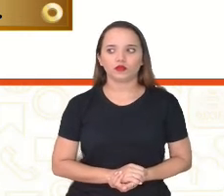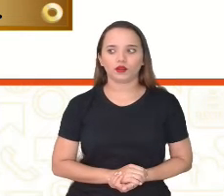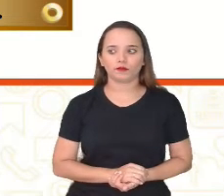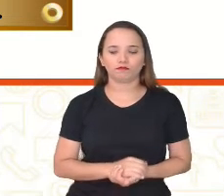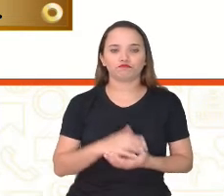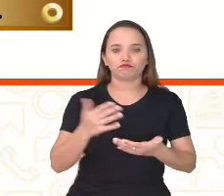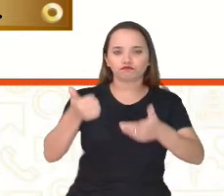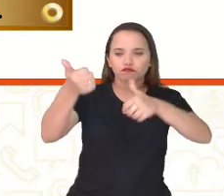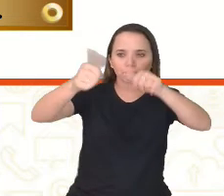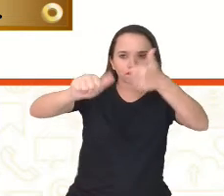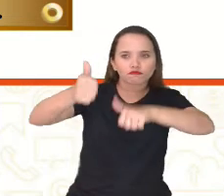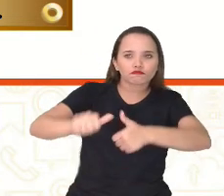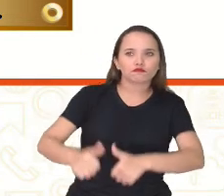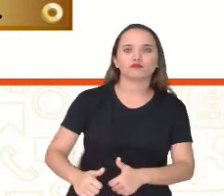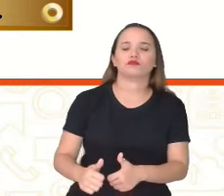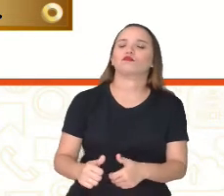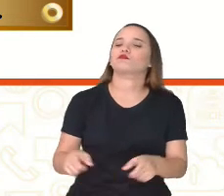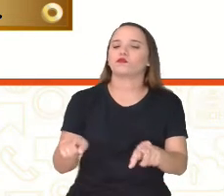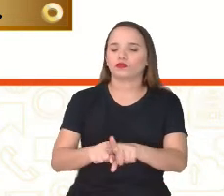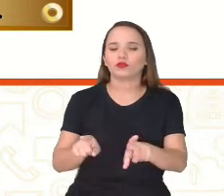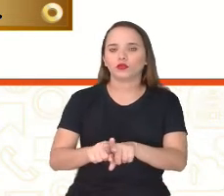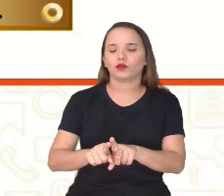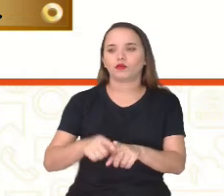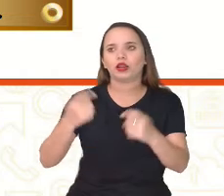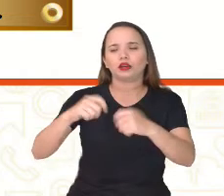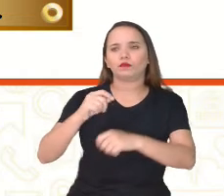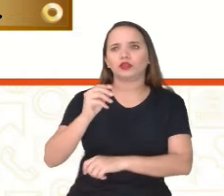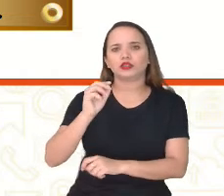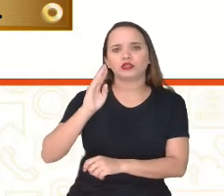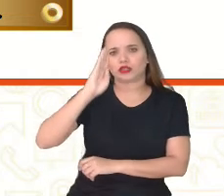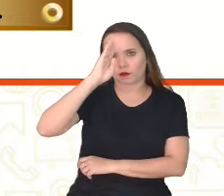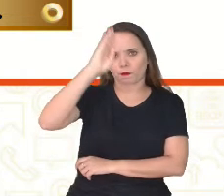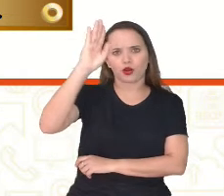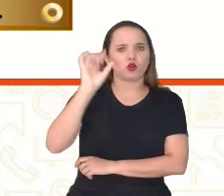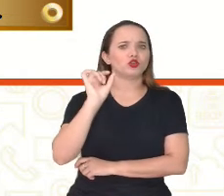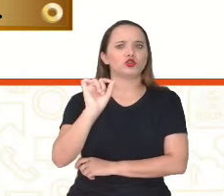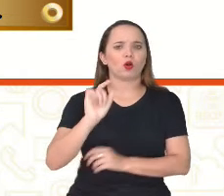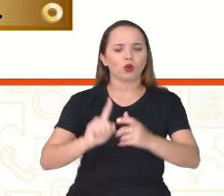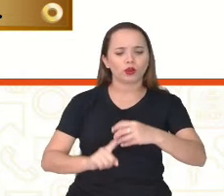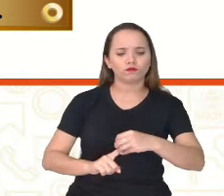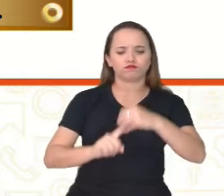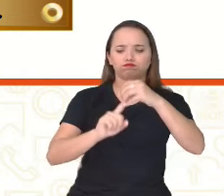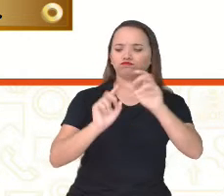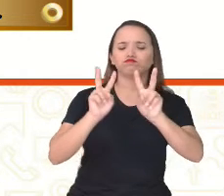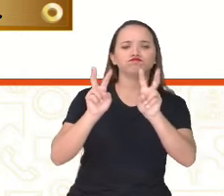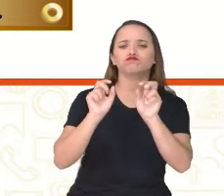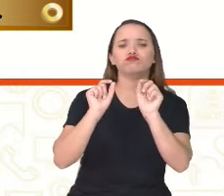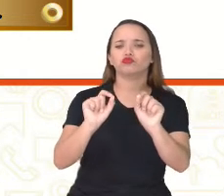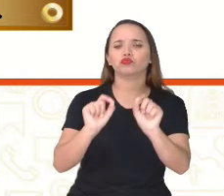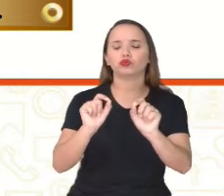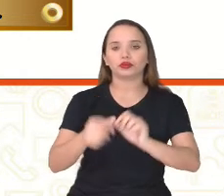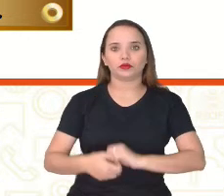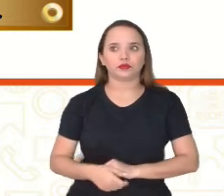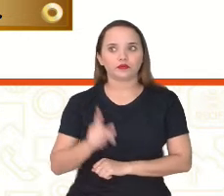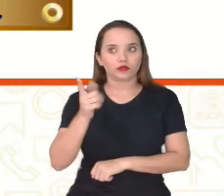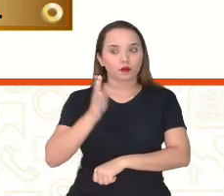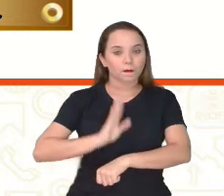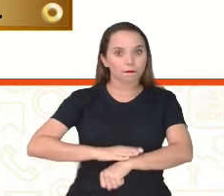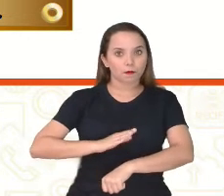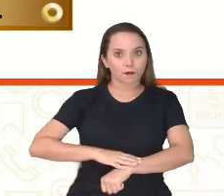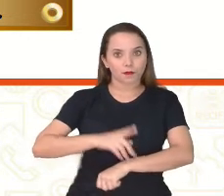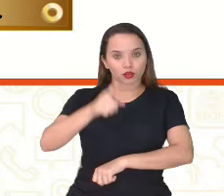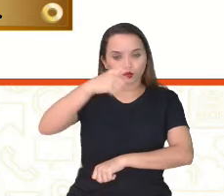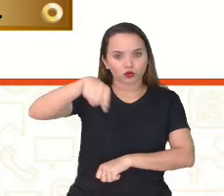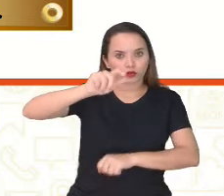A avaliação também, o que é que ela deve priorizar? Quando se trata desse momento